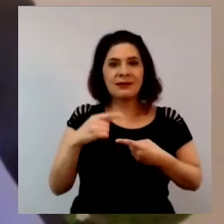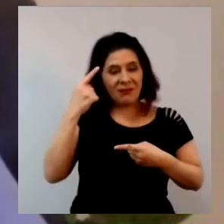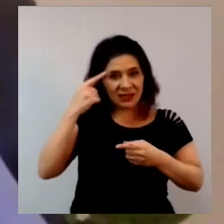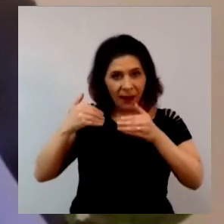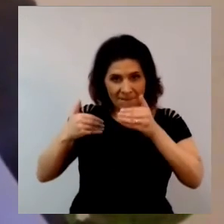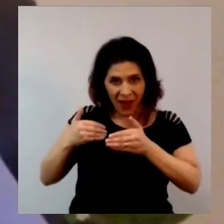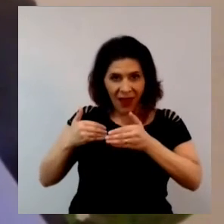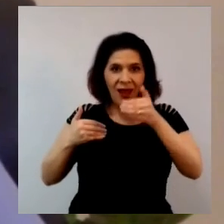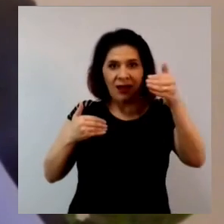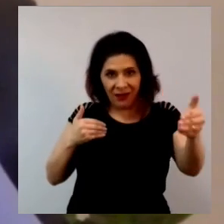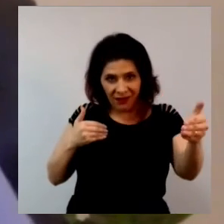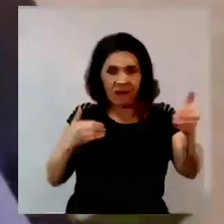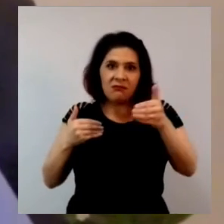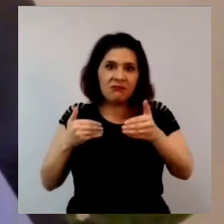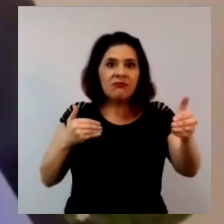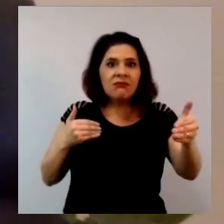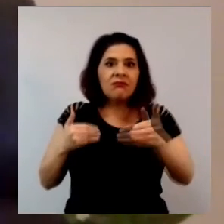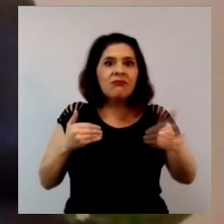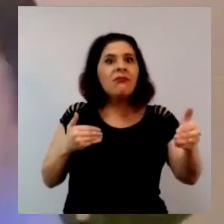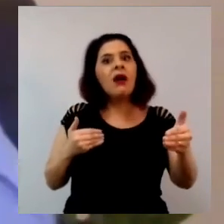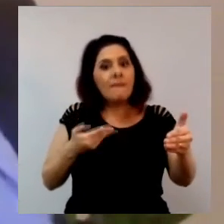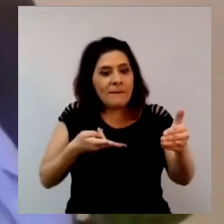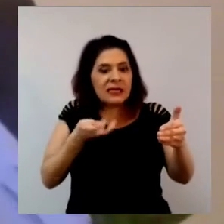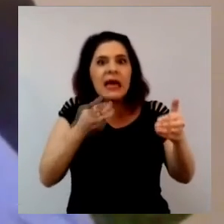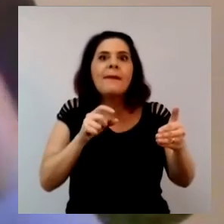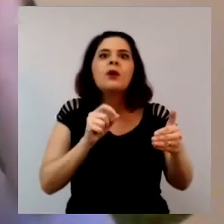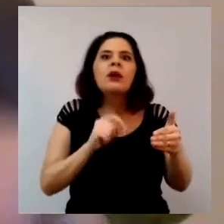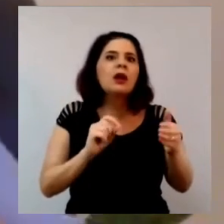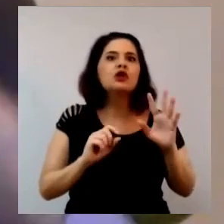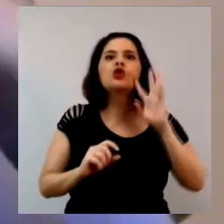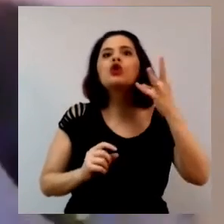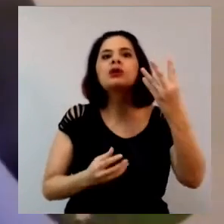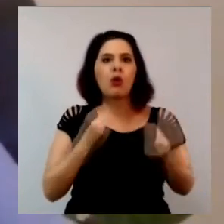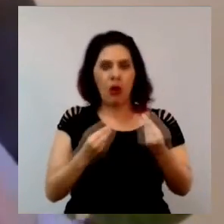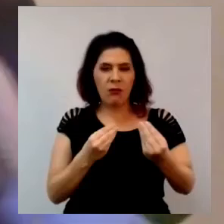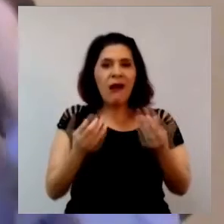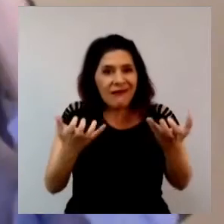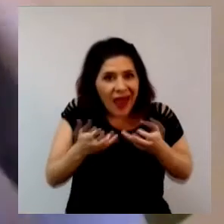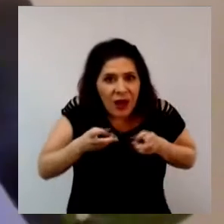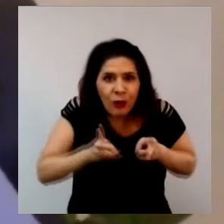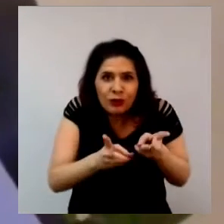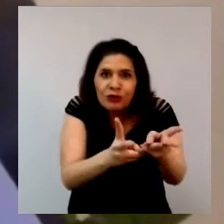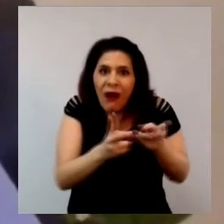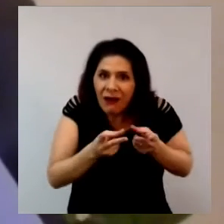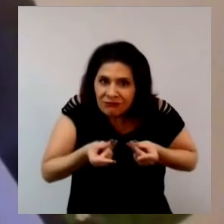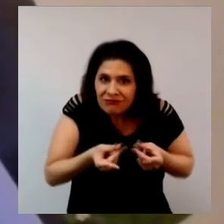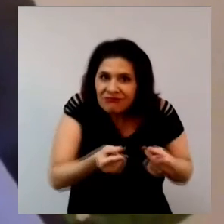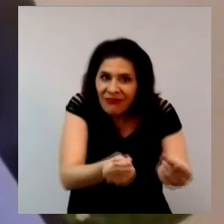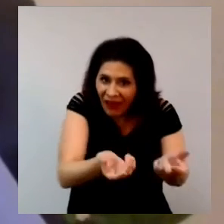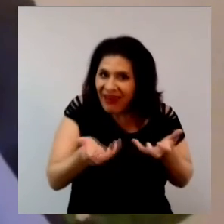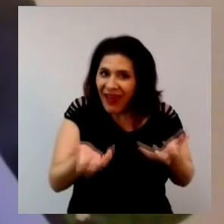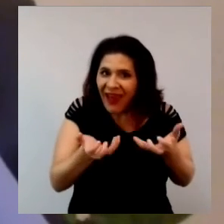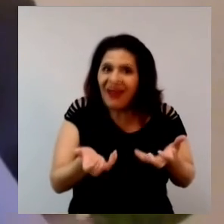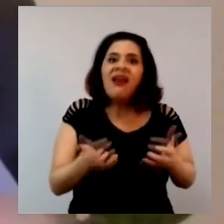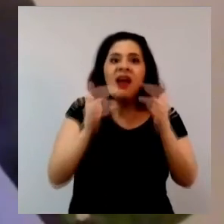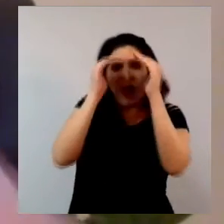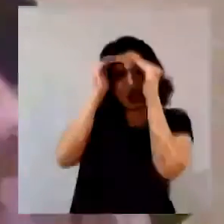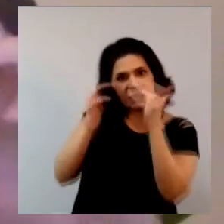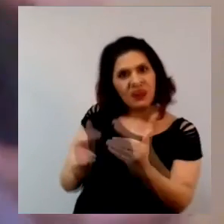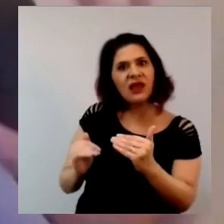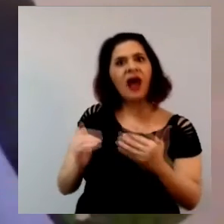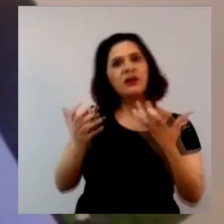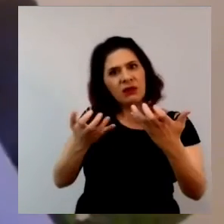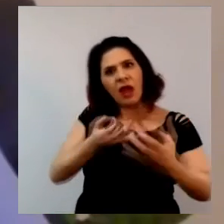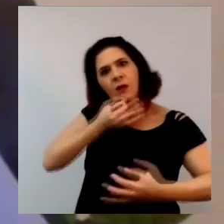solução. Acho que não tem jogo. Se você quer ter uma vida longa, ser um veículo escutado, respeitado, que esteja no debate efetivamente, você